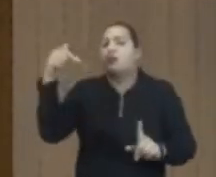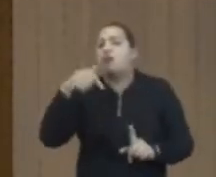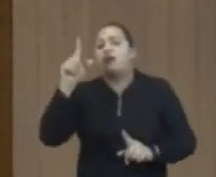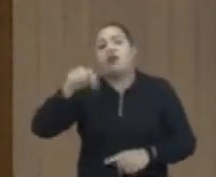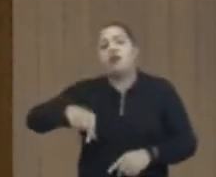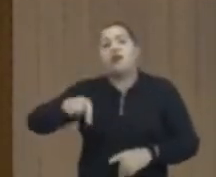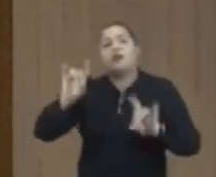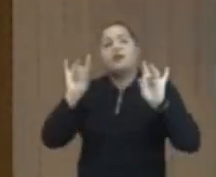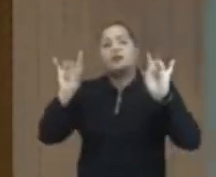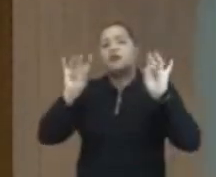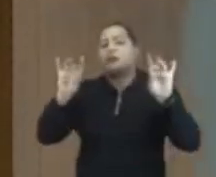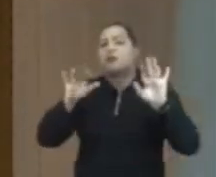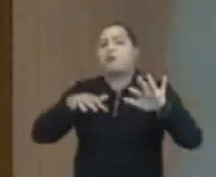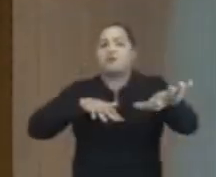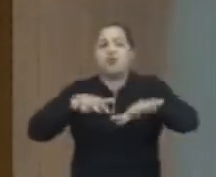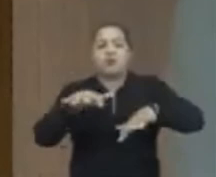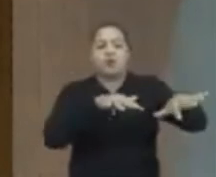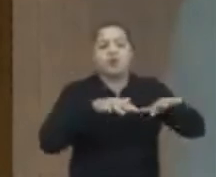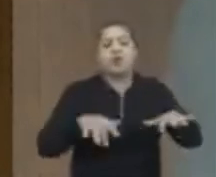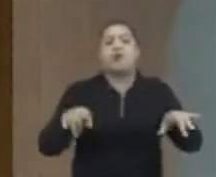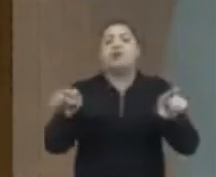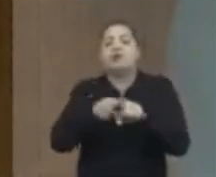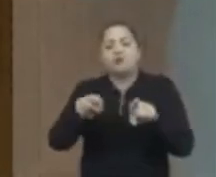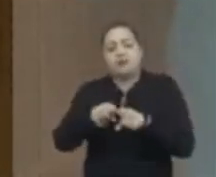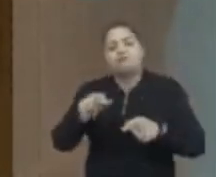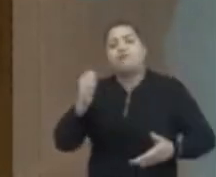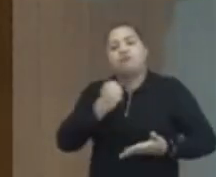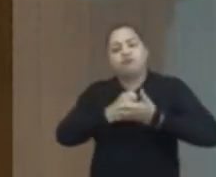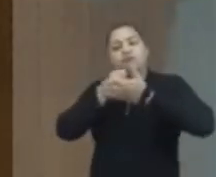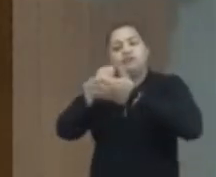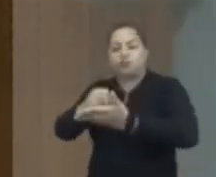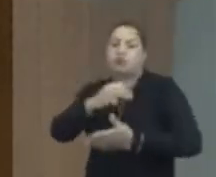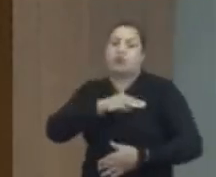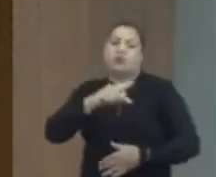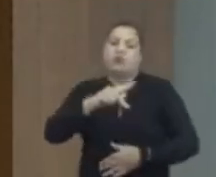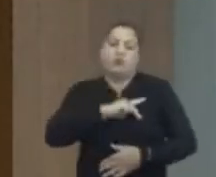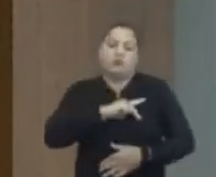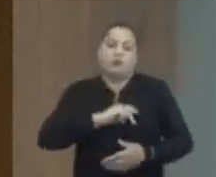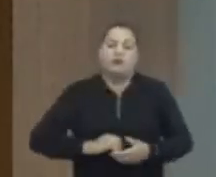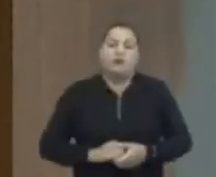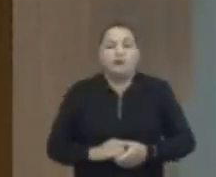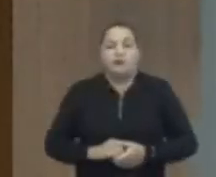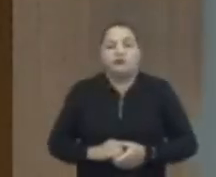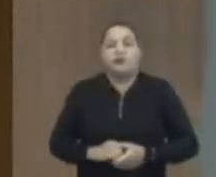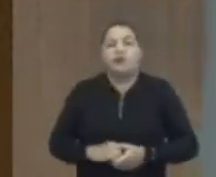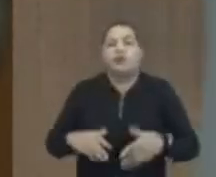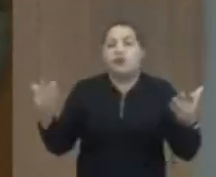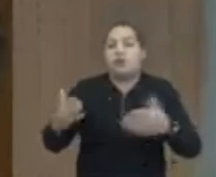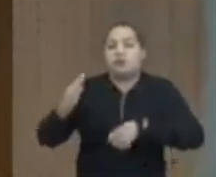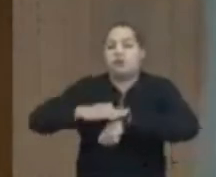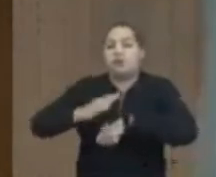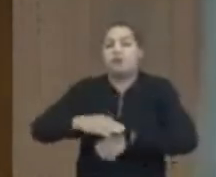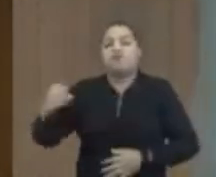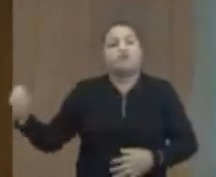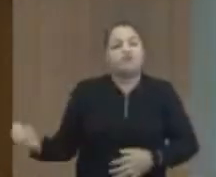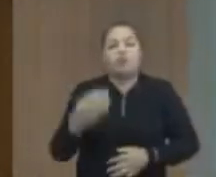mobilizada e que muito contribui para o Ministério Público. Nesse momento, inauguramos a nova